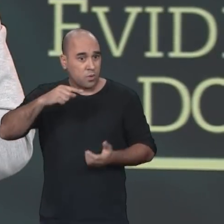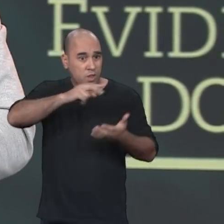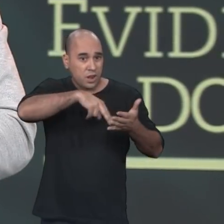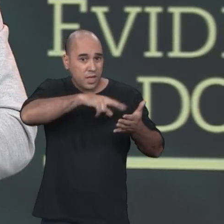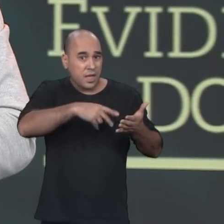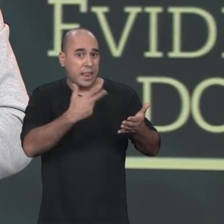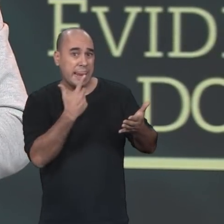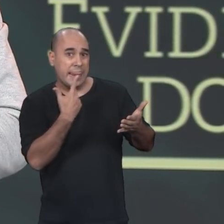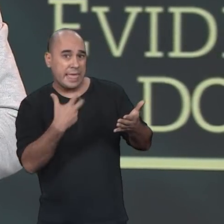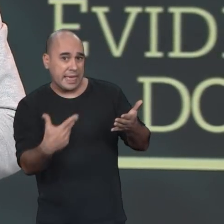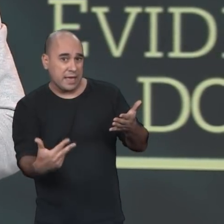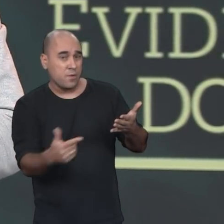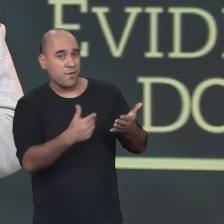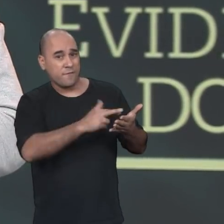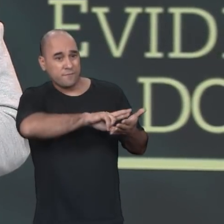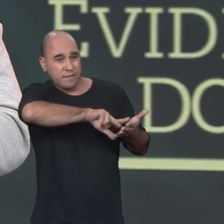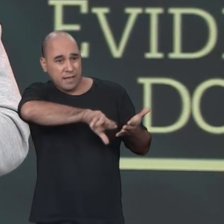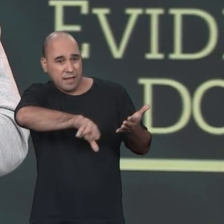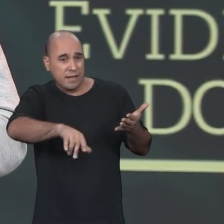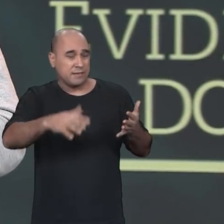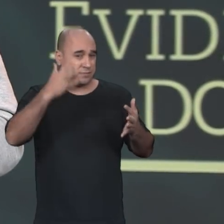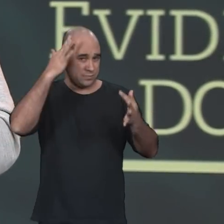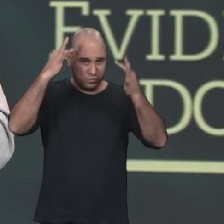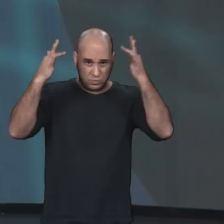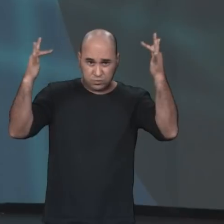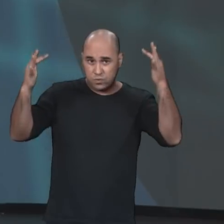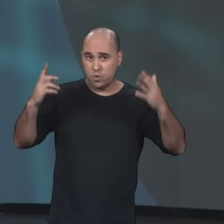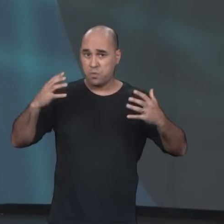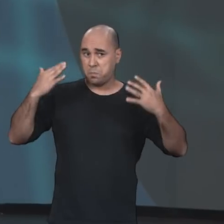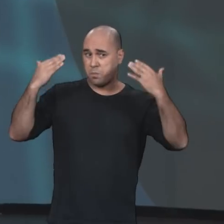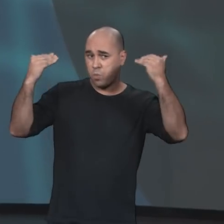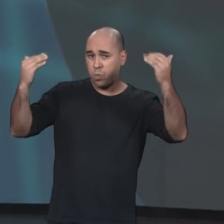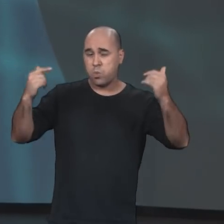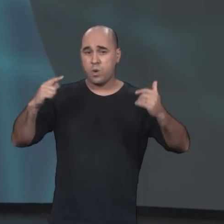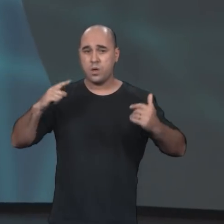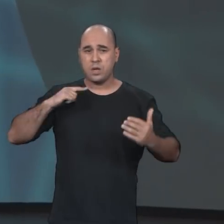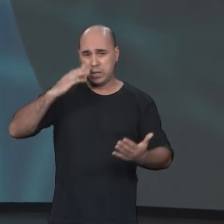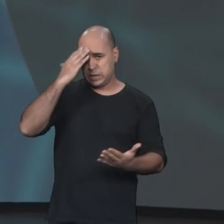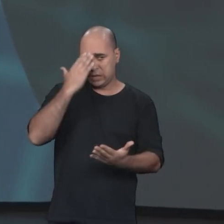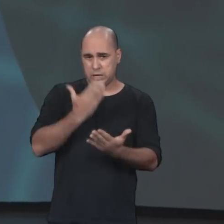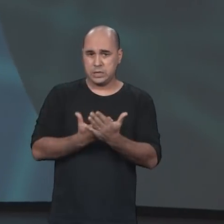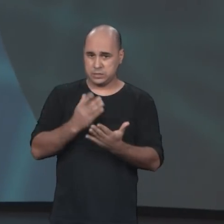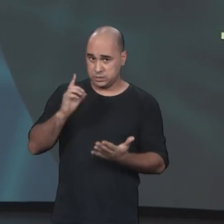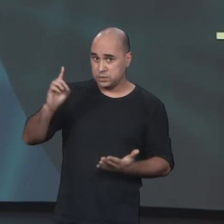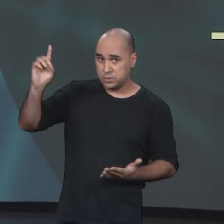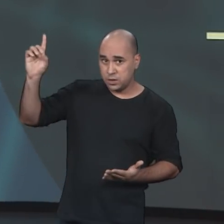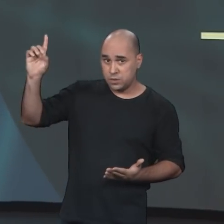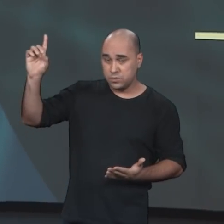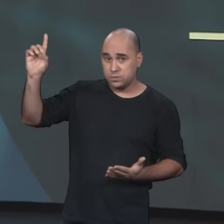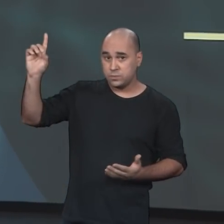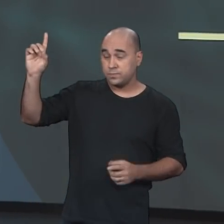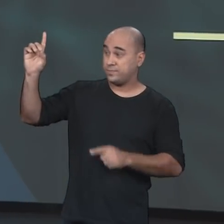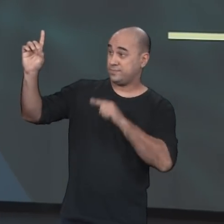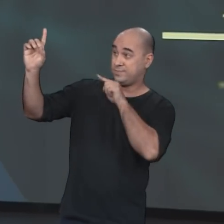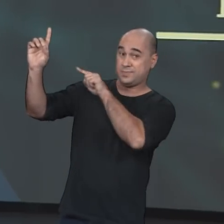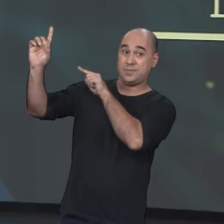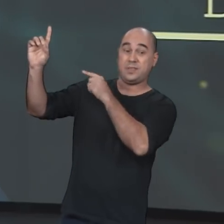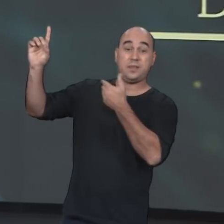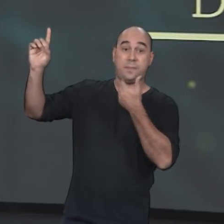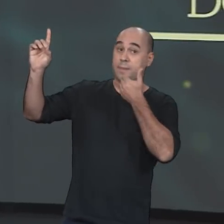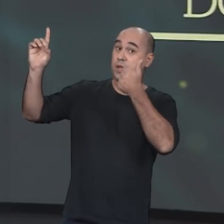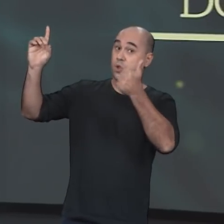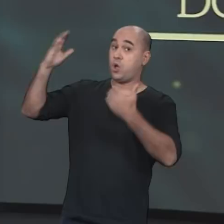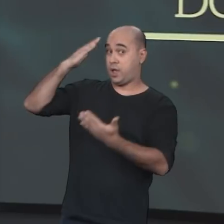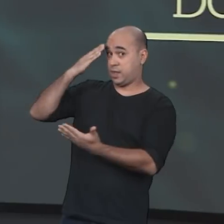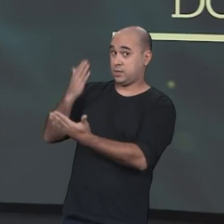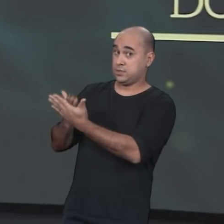línguas, pode dizer. Mas, como a própria Bíblia diz, a loucura de Deus é mais sábia que a sabedoria dos